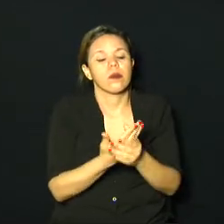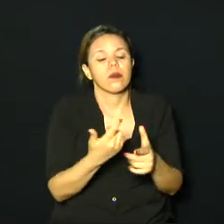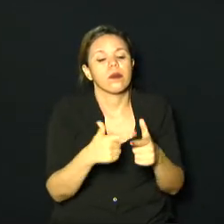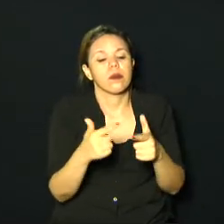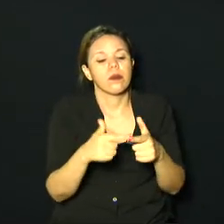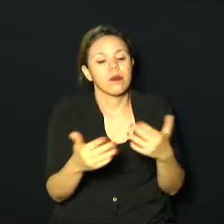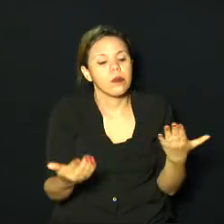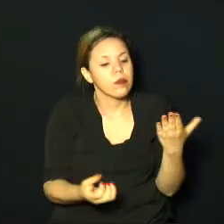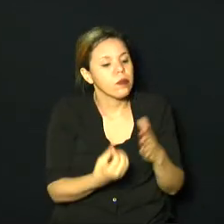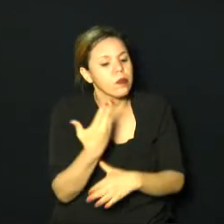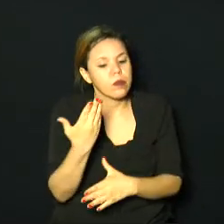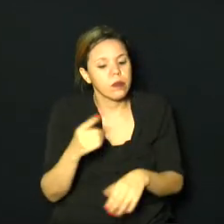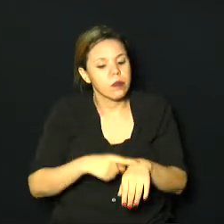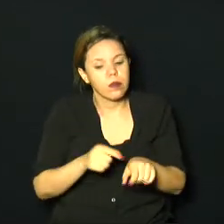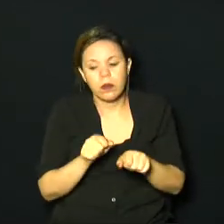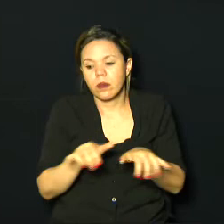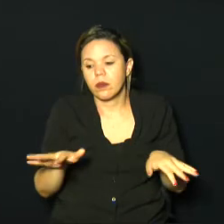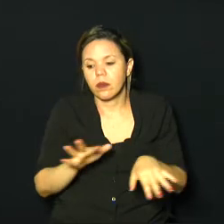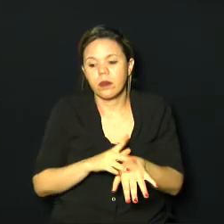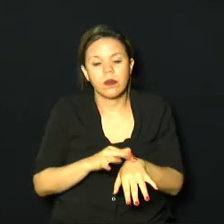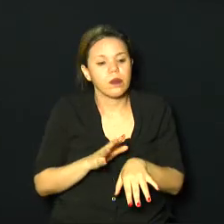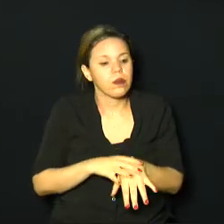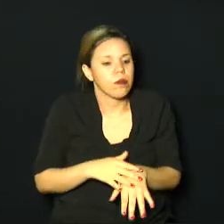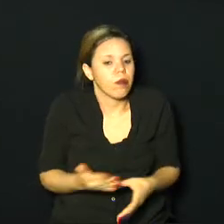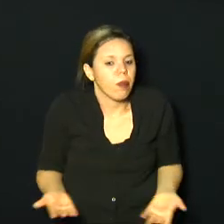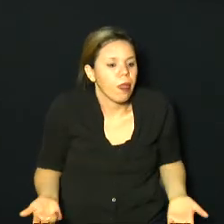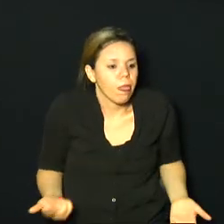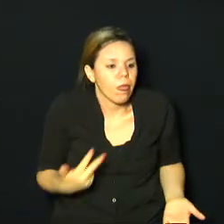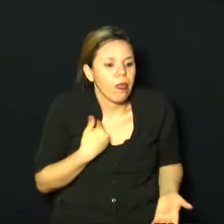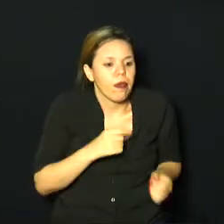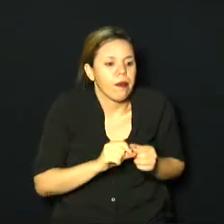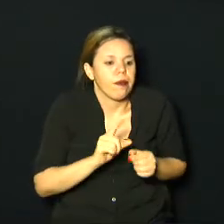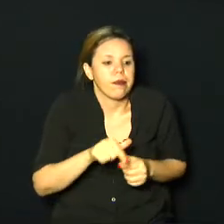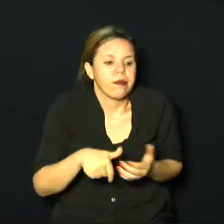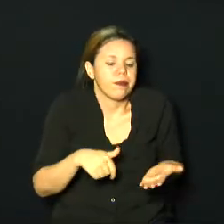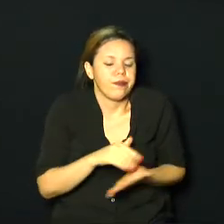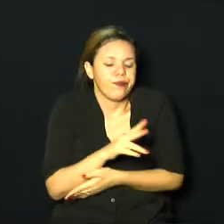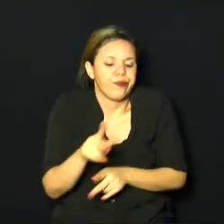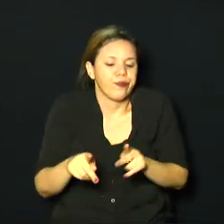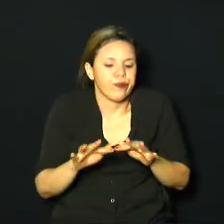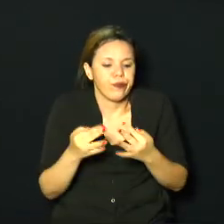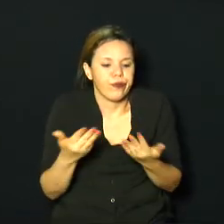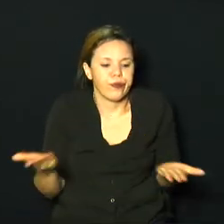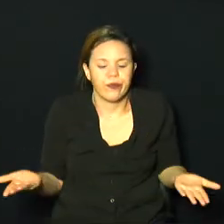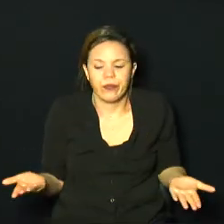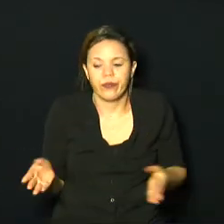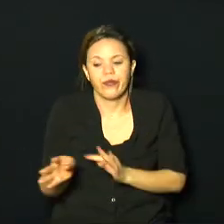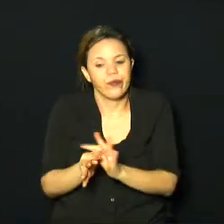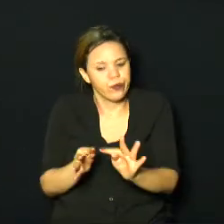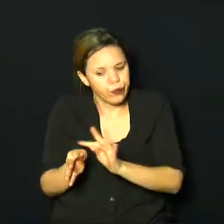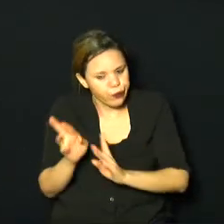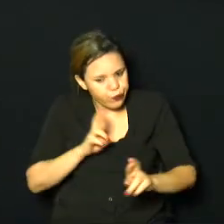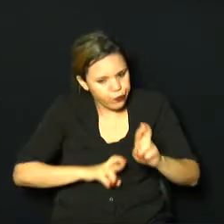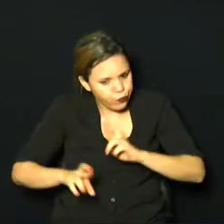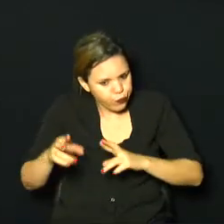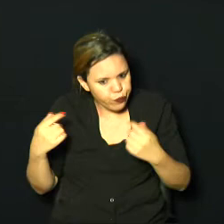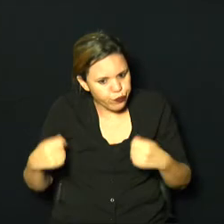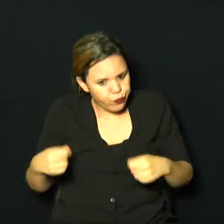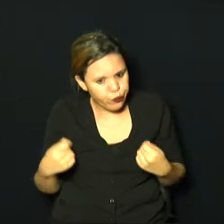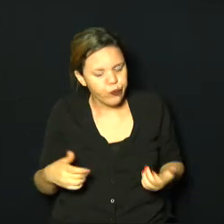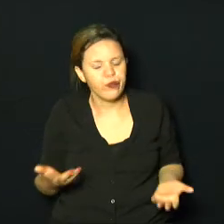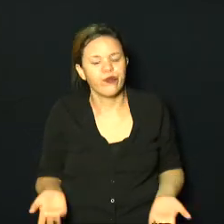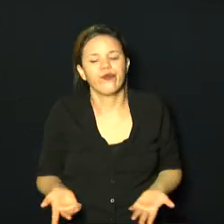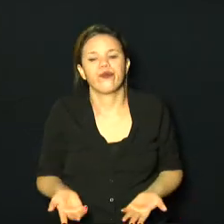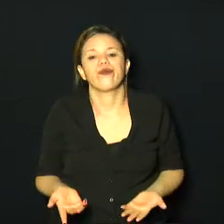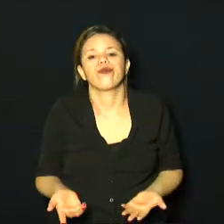nesse contexto atual, né, o contexto de pandemia. Então, o Conselho Tutelar precisa verificar, né, vamos verificar